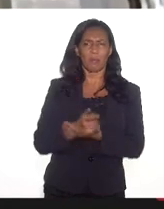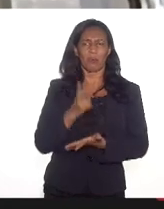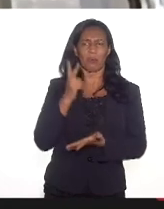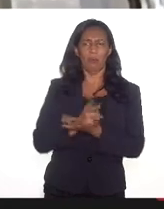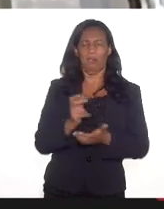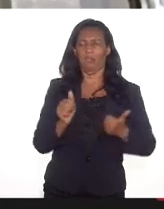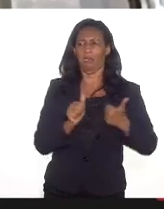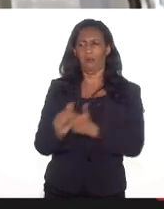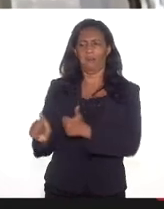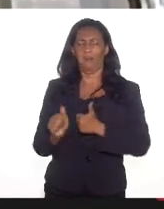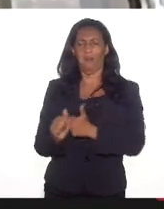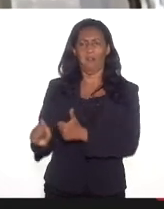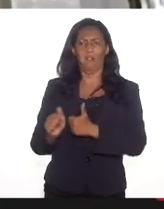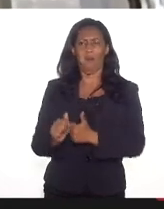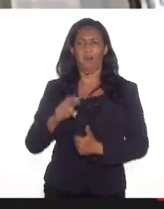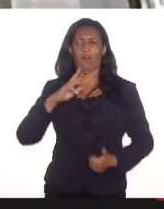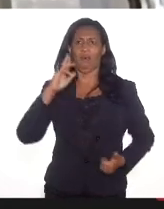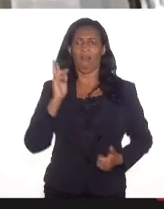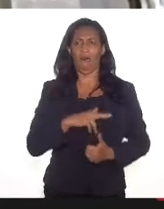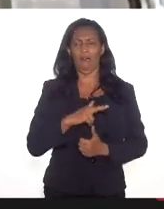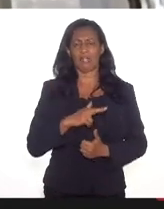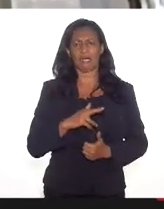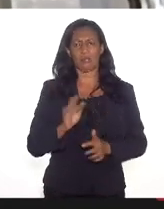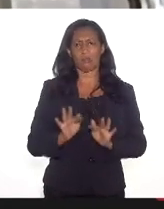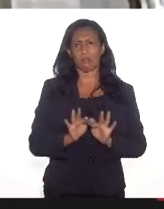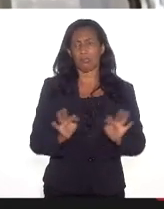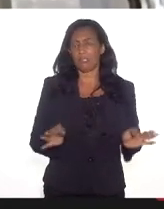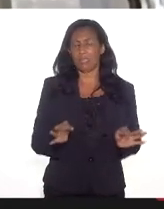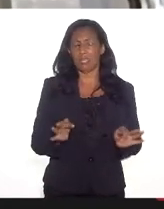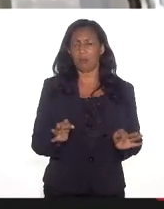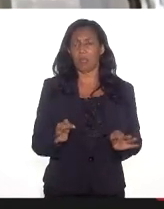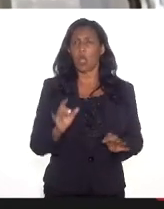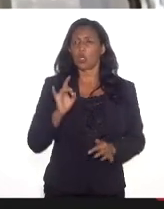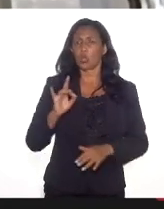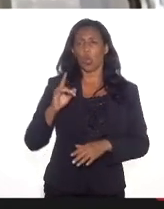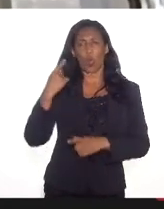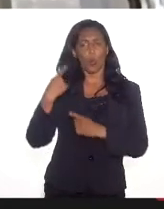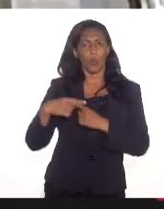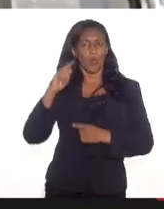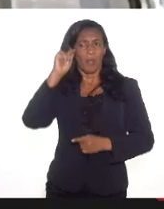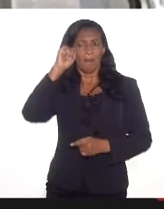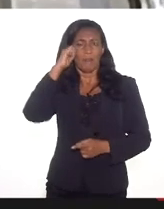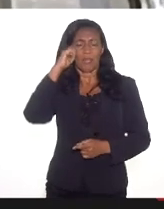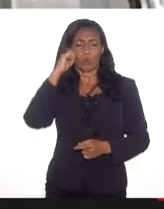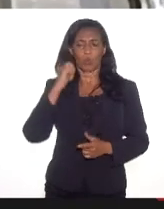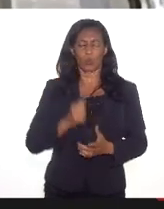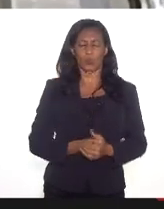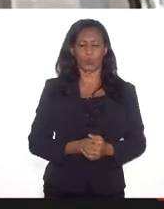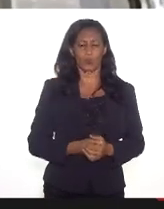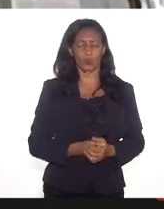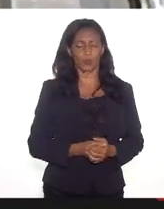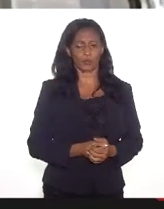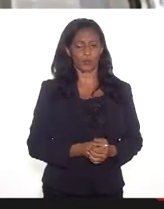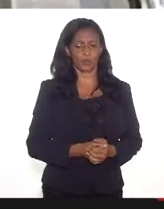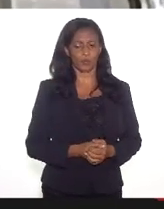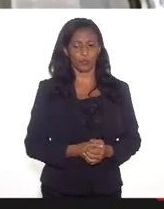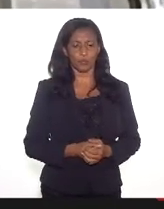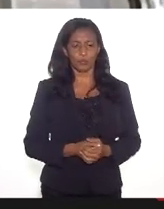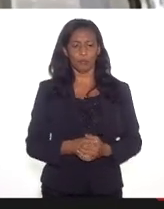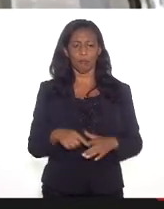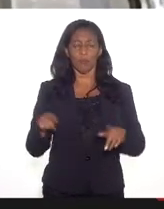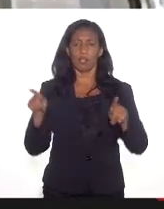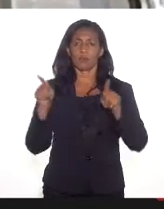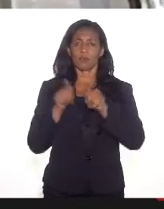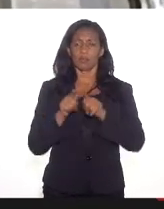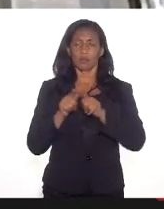morta por razões óbvias óbvias de ser somente negro e negra nesse país isso significa também que